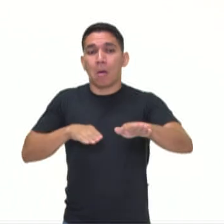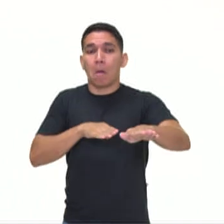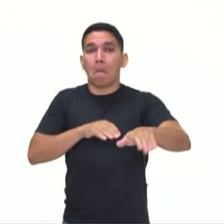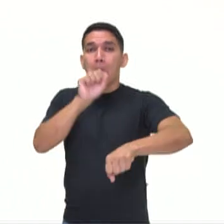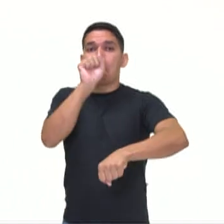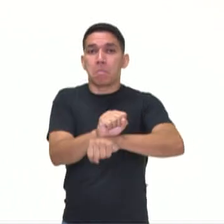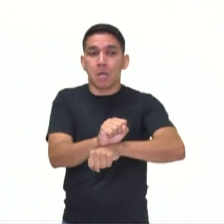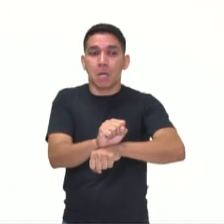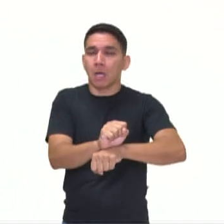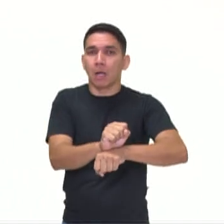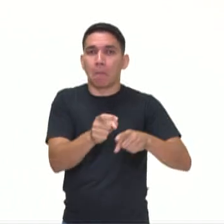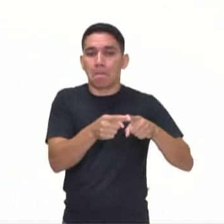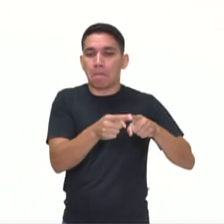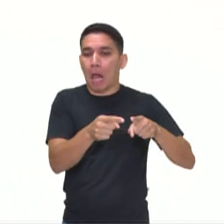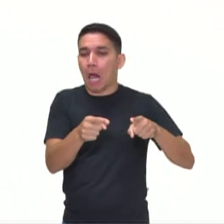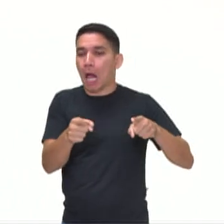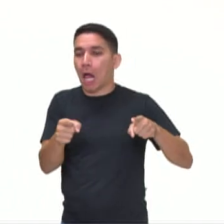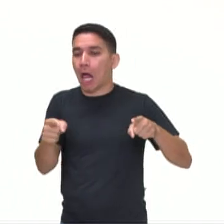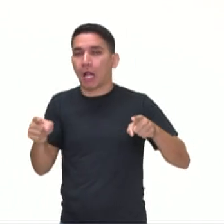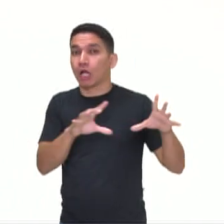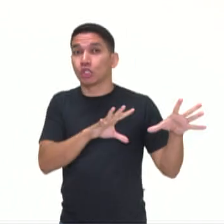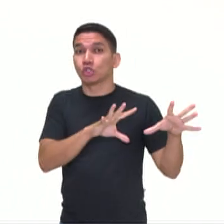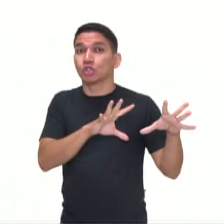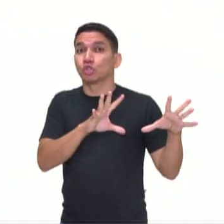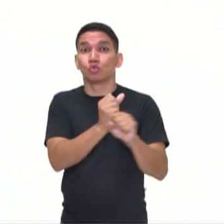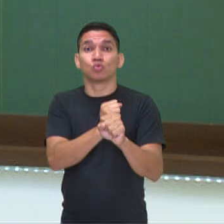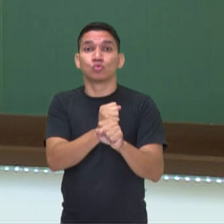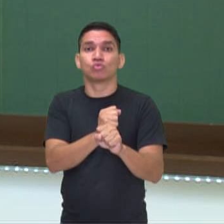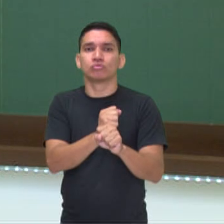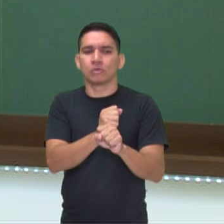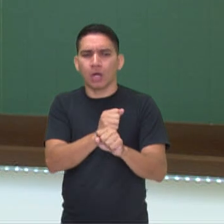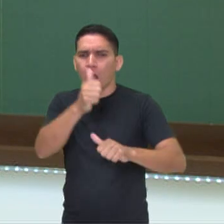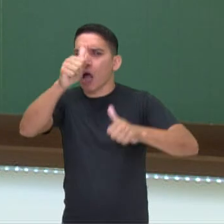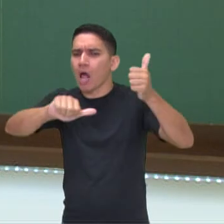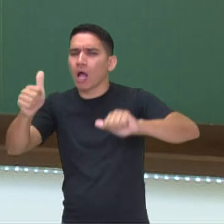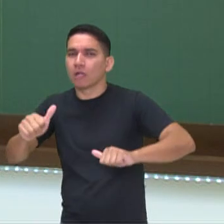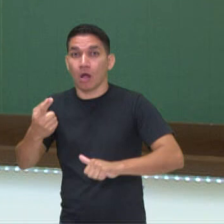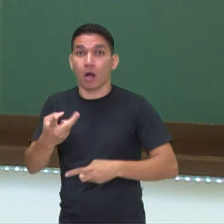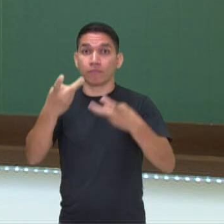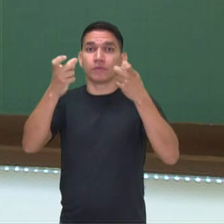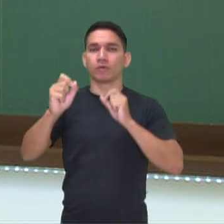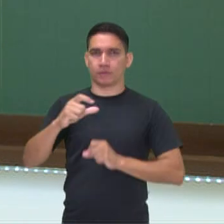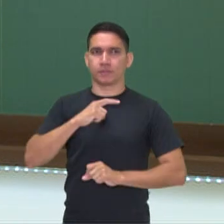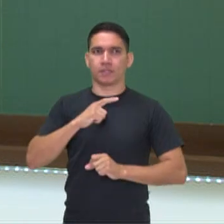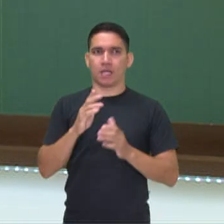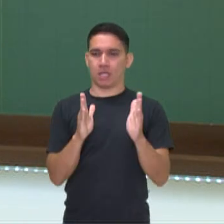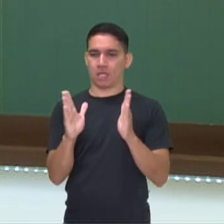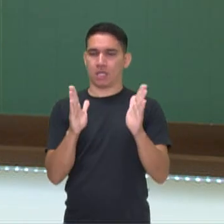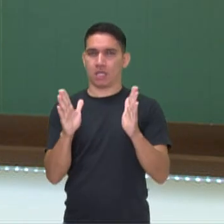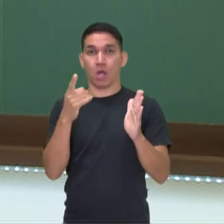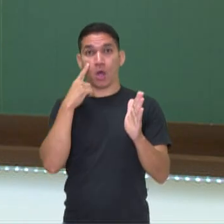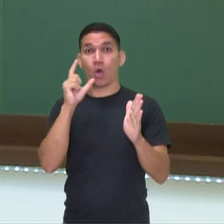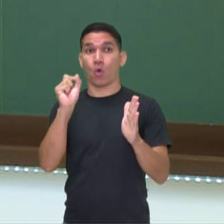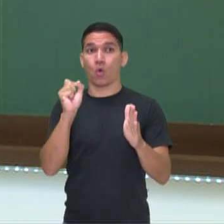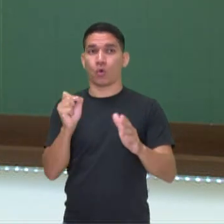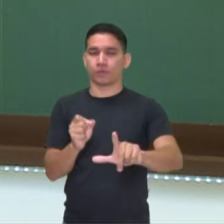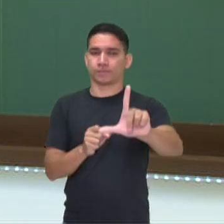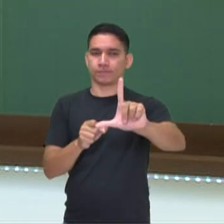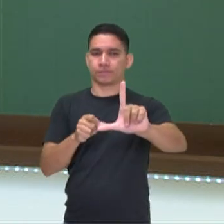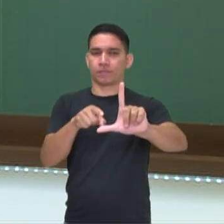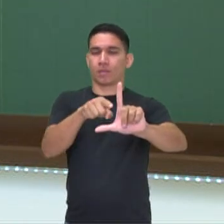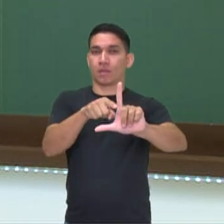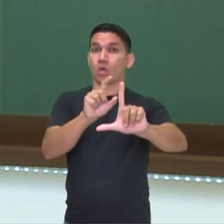imóvel ao longo do intervalo total analisado. Perceba que aqui a gente tem um intervalo. em que o gráfico